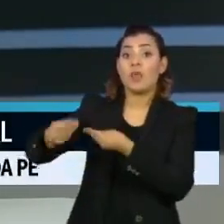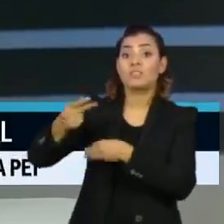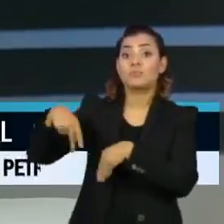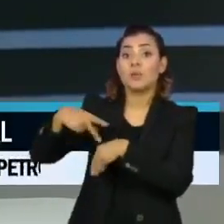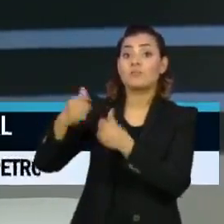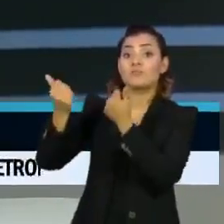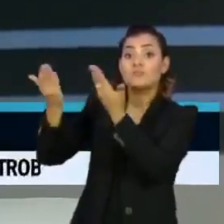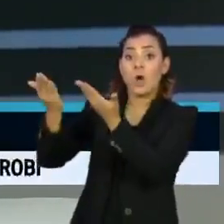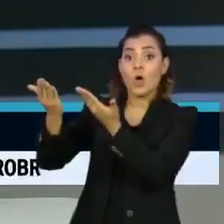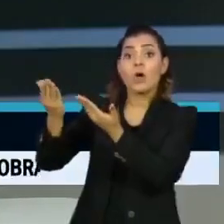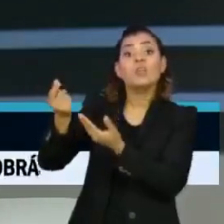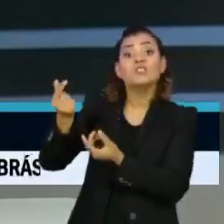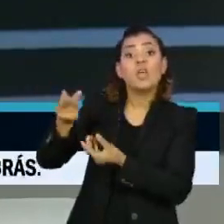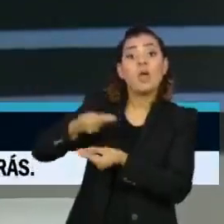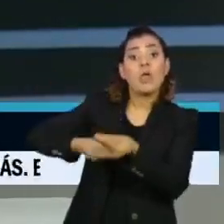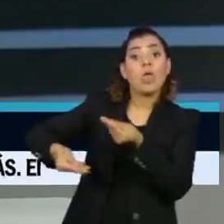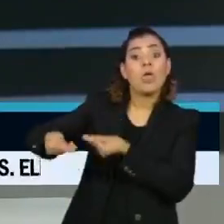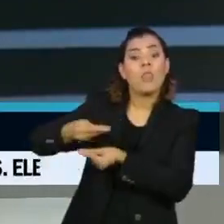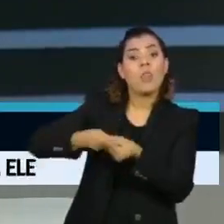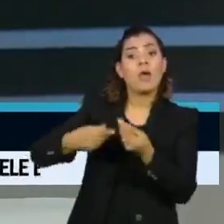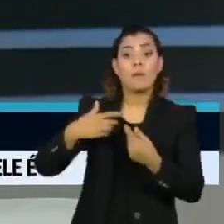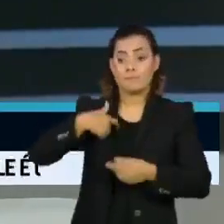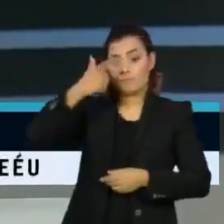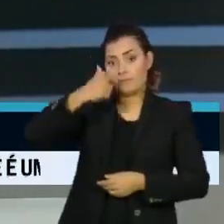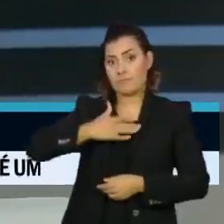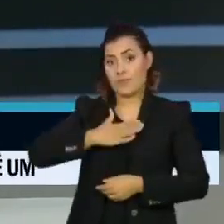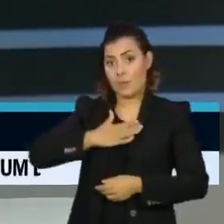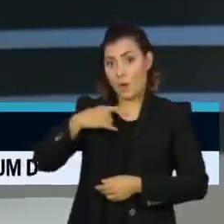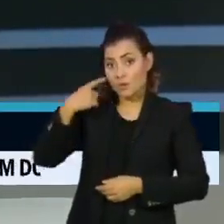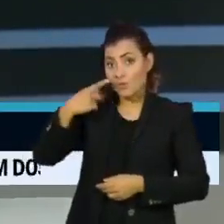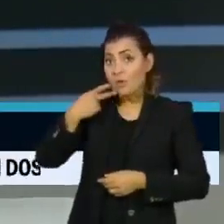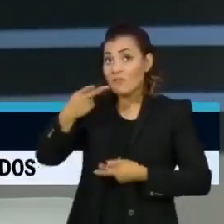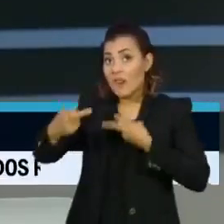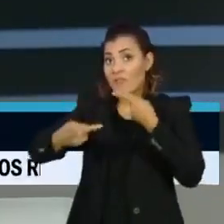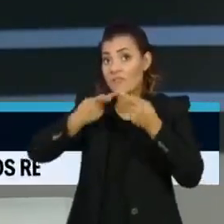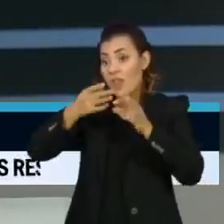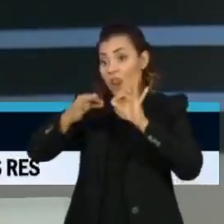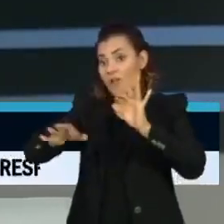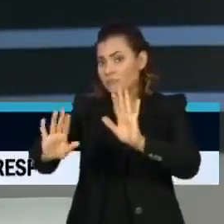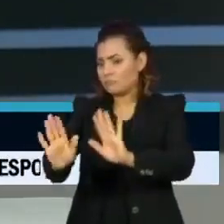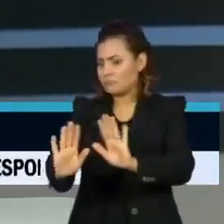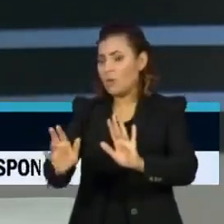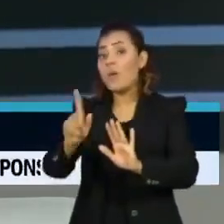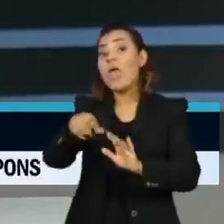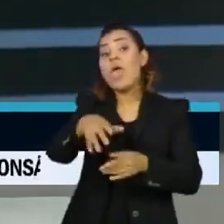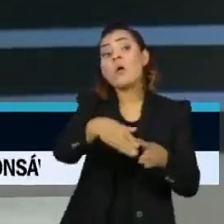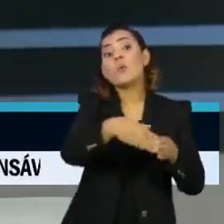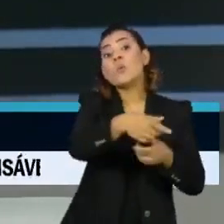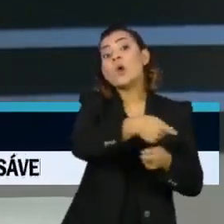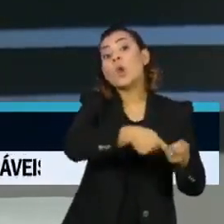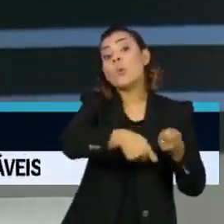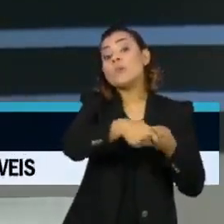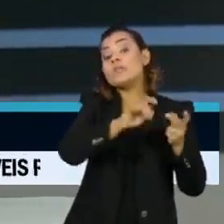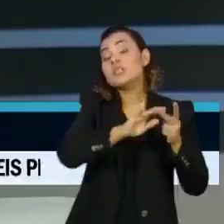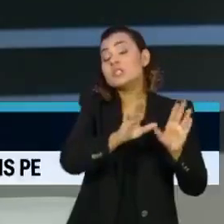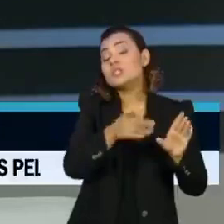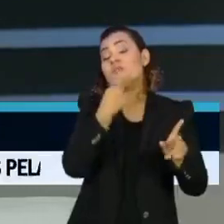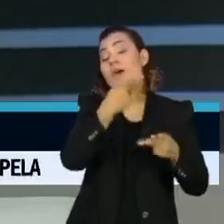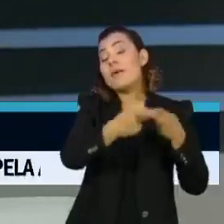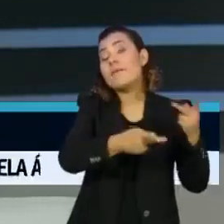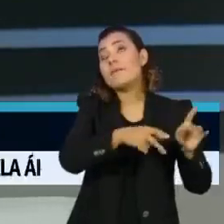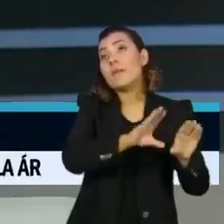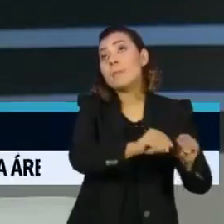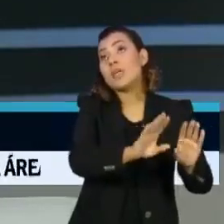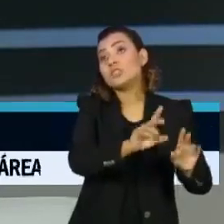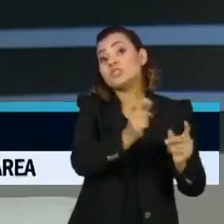Brasil que precisa ser resolvida. O advogado aqui não vai falar, quem tem que dizer são os econometristas, os economistas que mexem